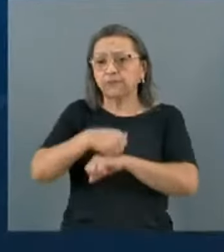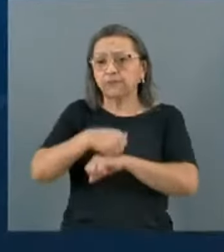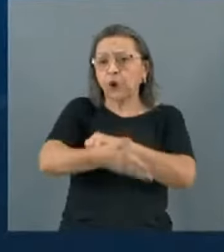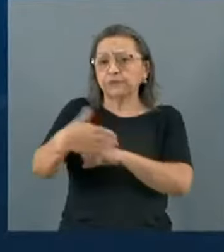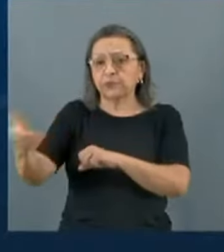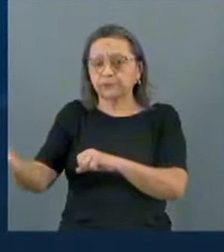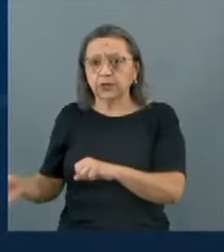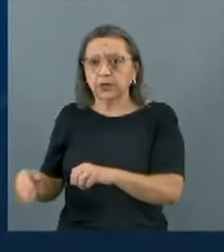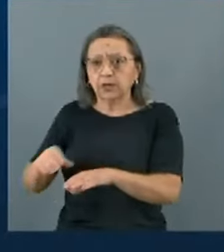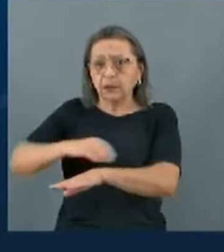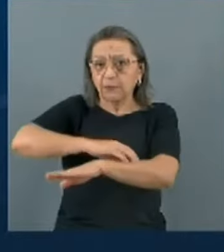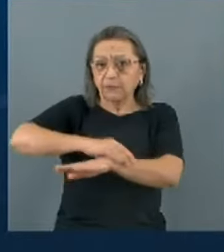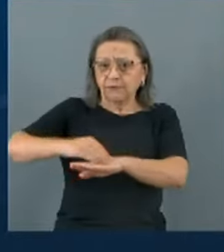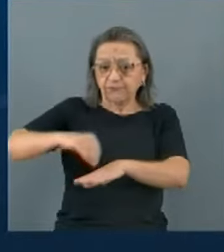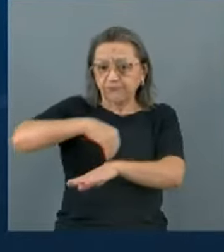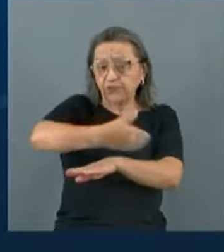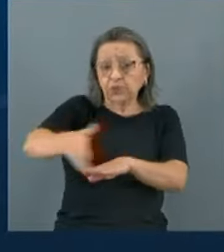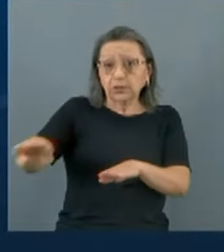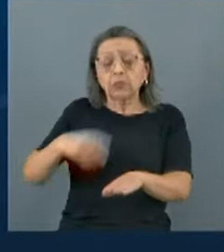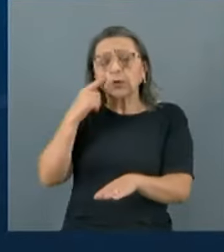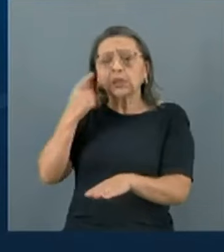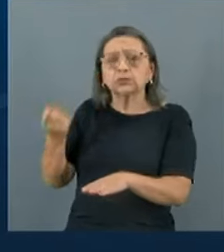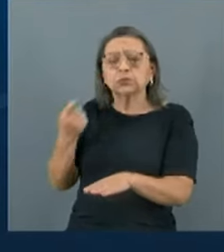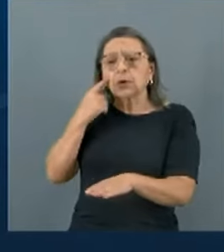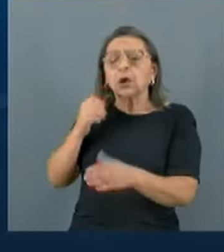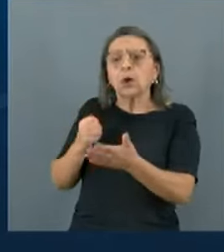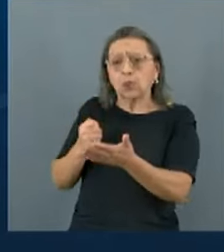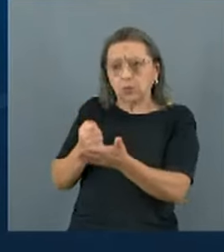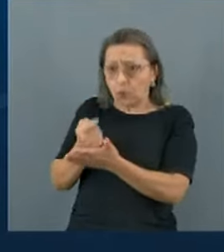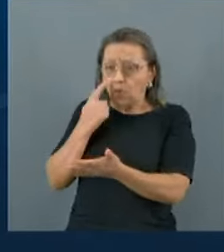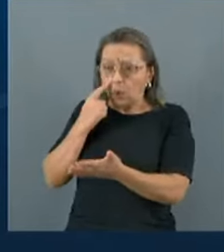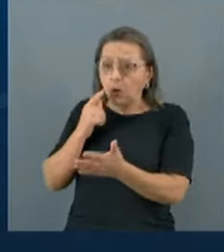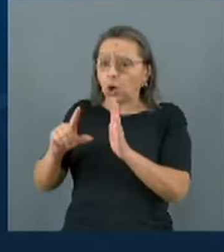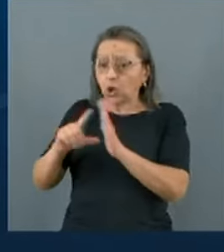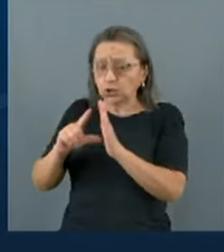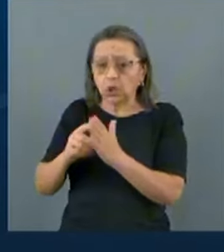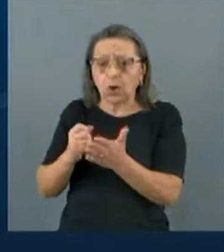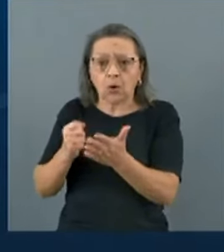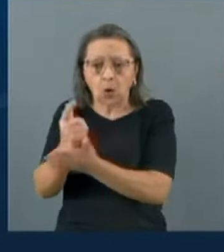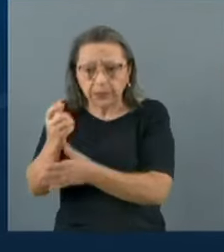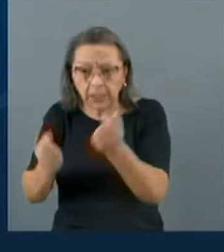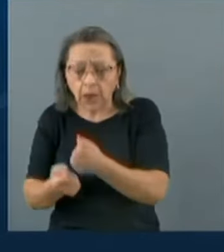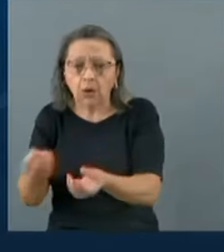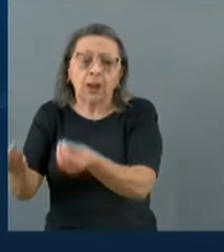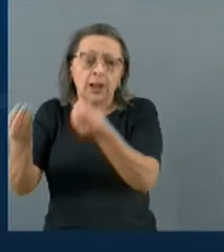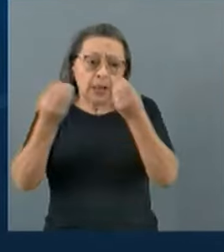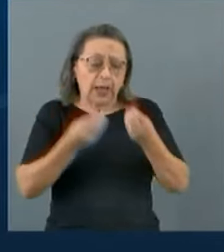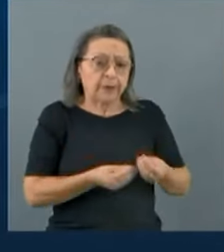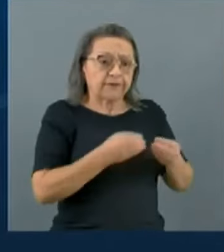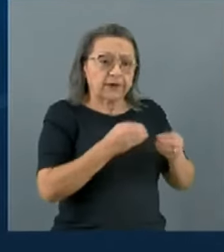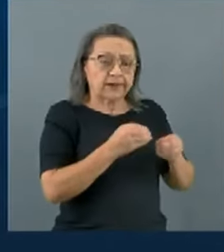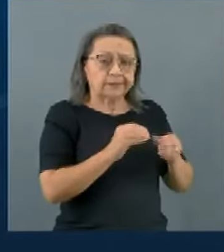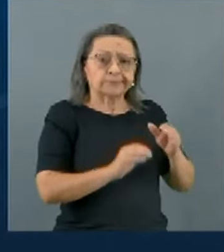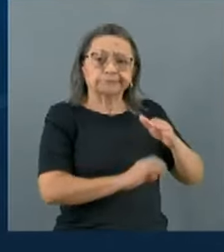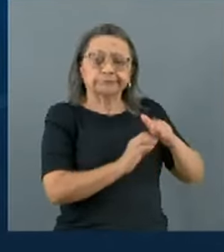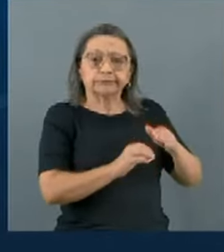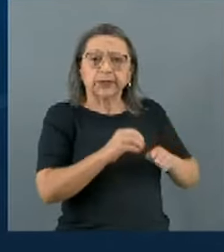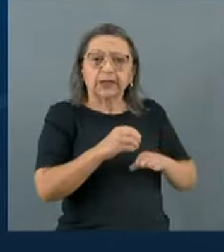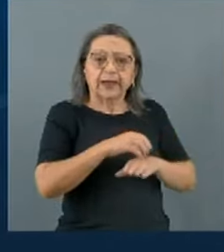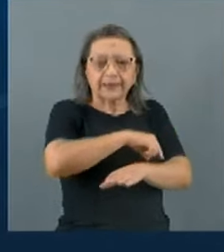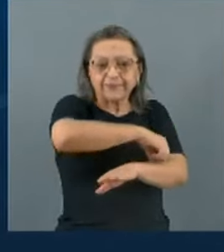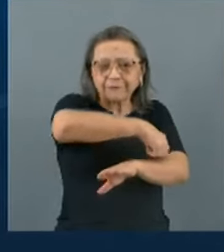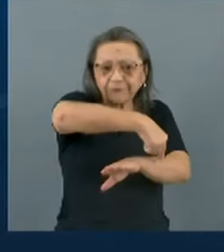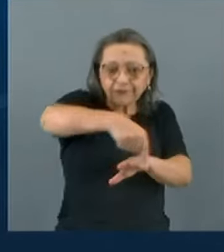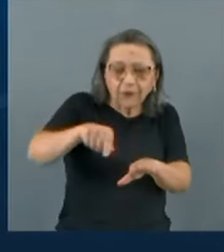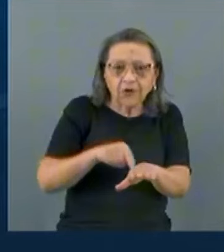compra o veículo, sai da concessionária, você leva e coloca uma adaptação externa. Você coloca um pomo no volante, você tira o acelerador e o freio